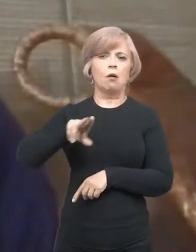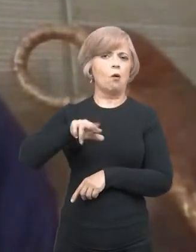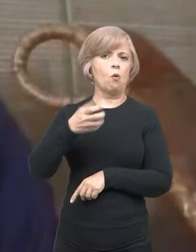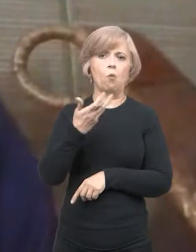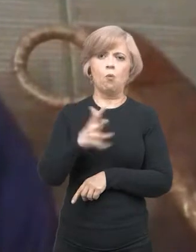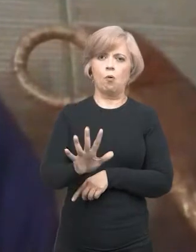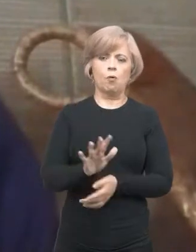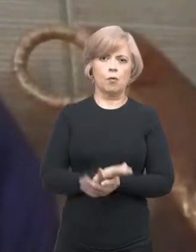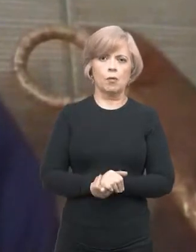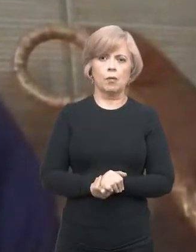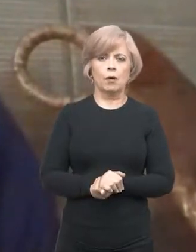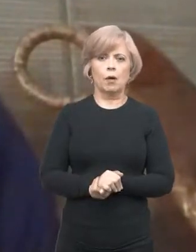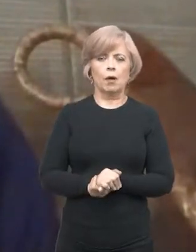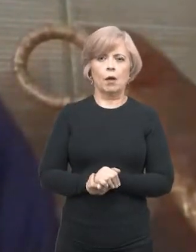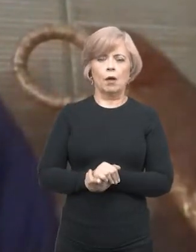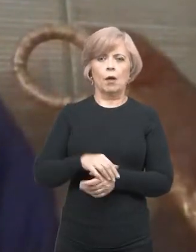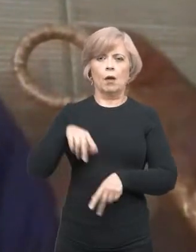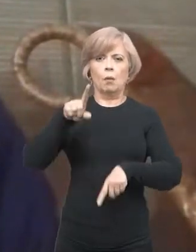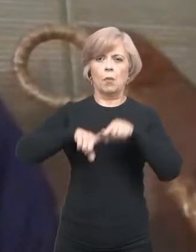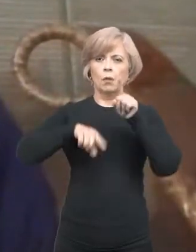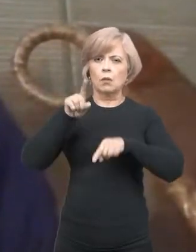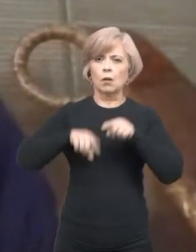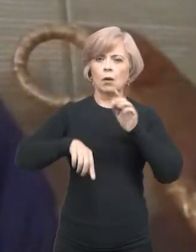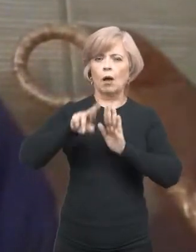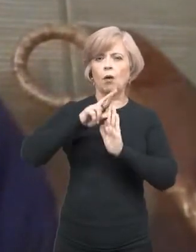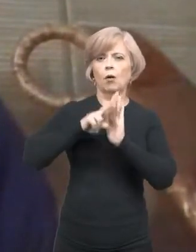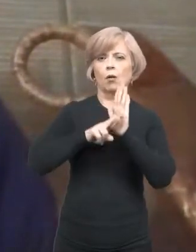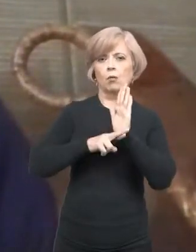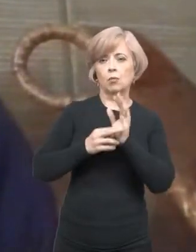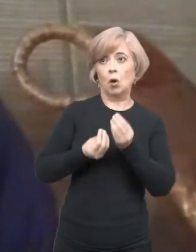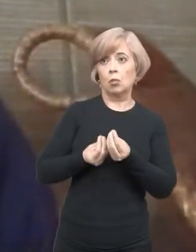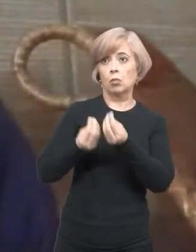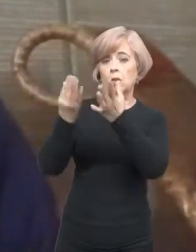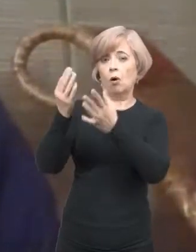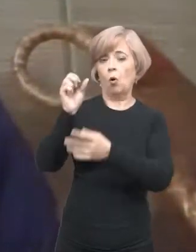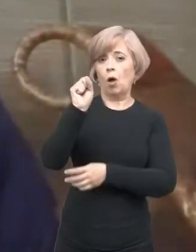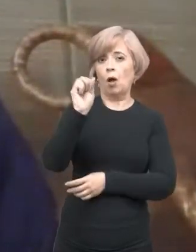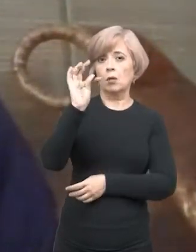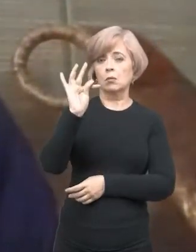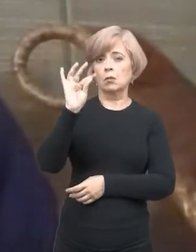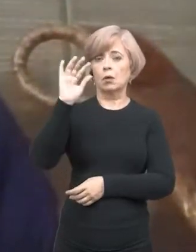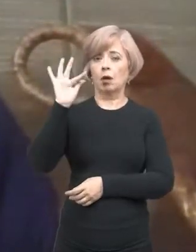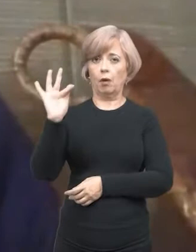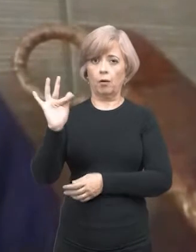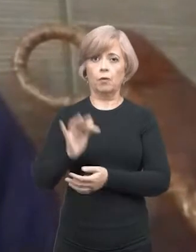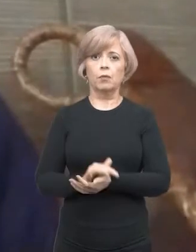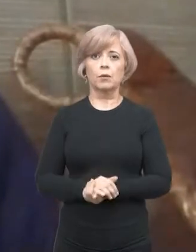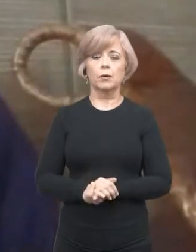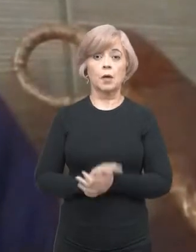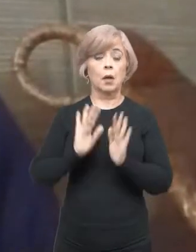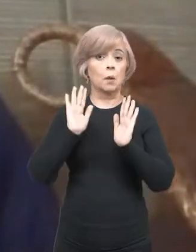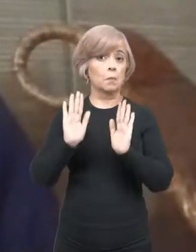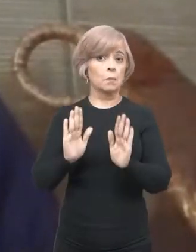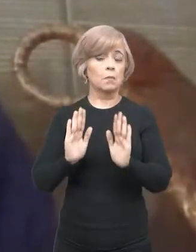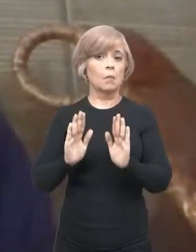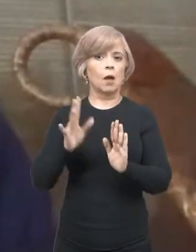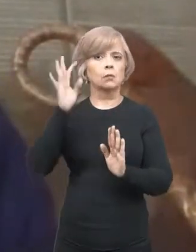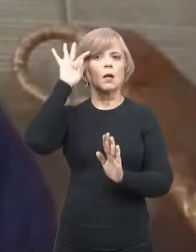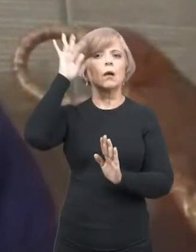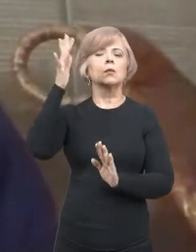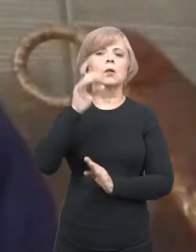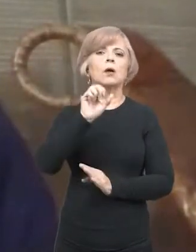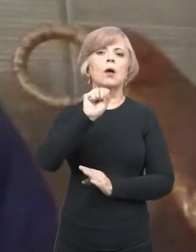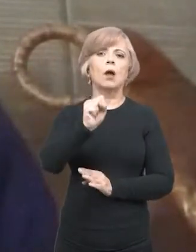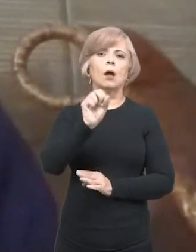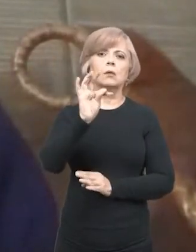de tais materiais e tenta levar essa questão para o Supremo Tribunal Federal. Mas a decisão do